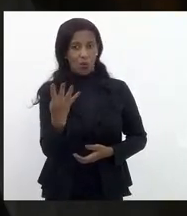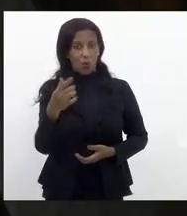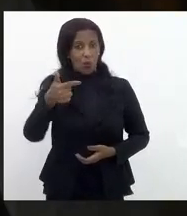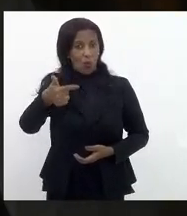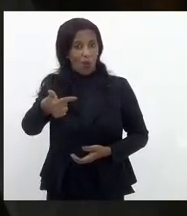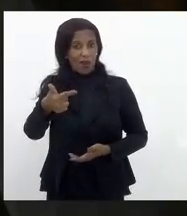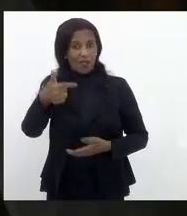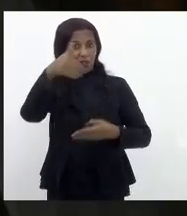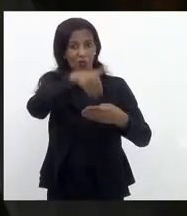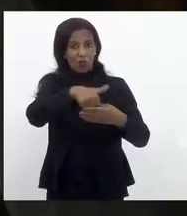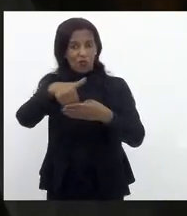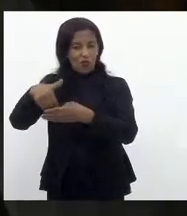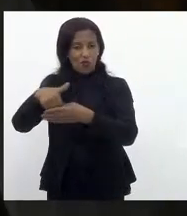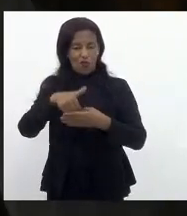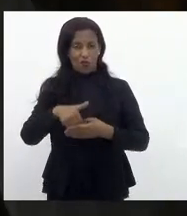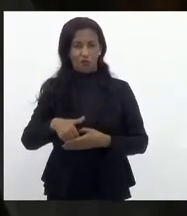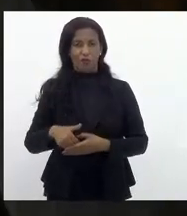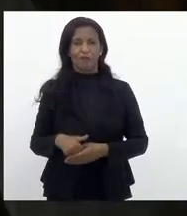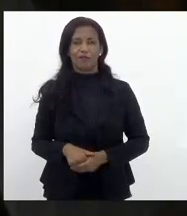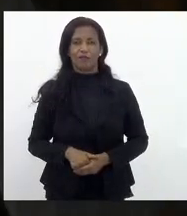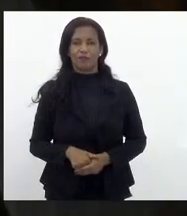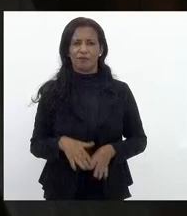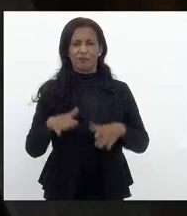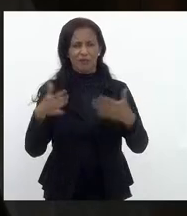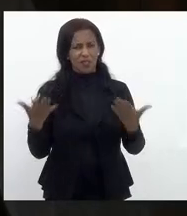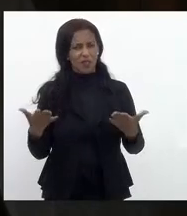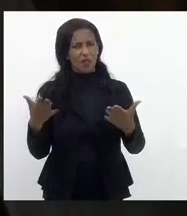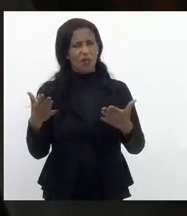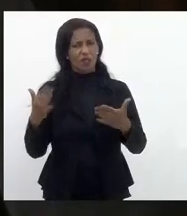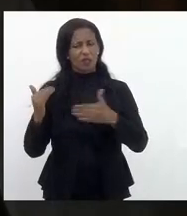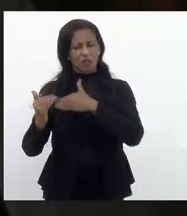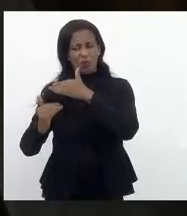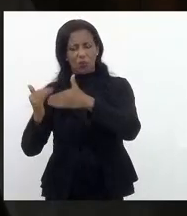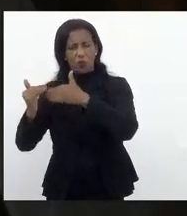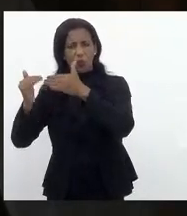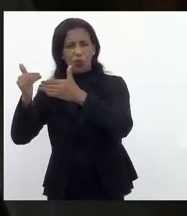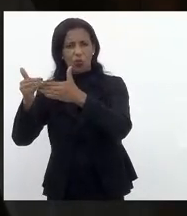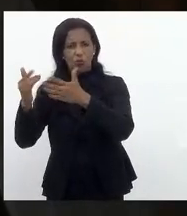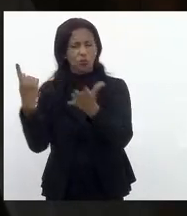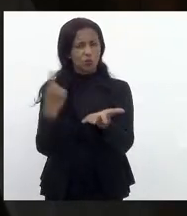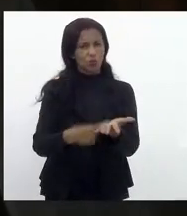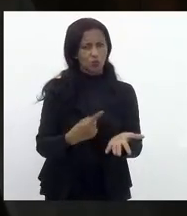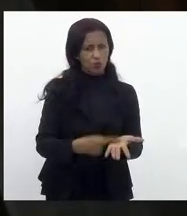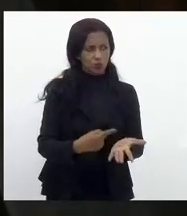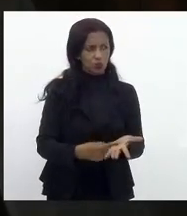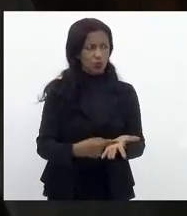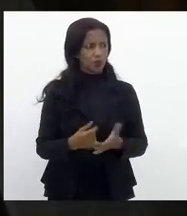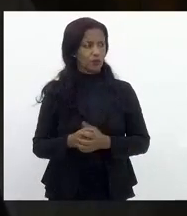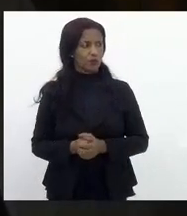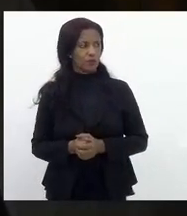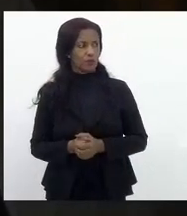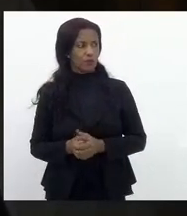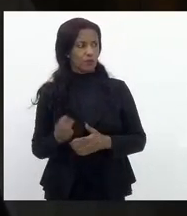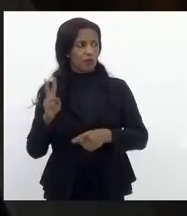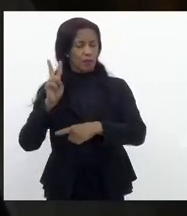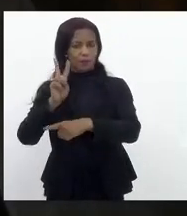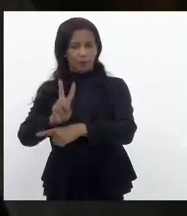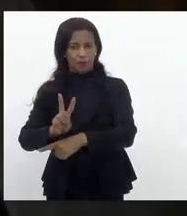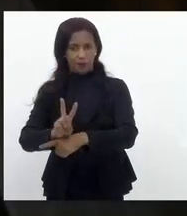42 fotos Então tem que ser construir um acordo que